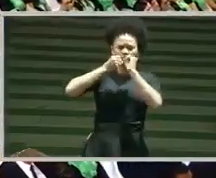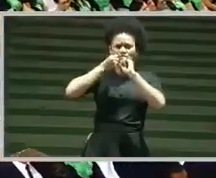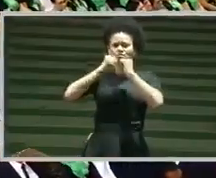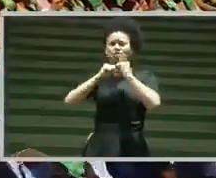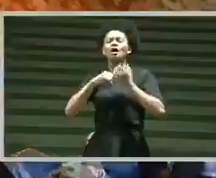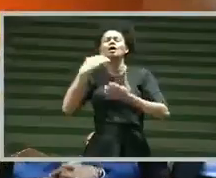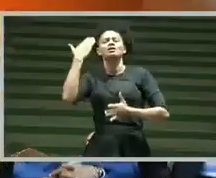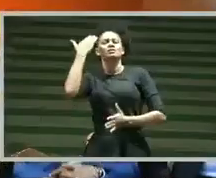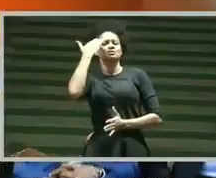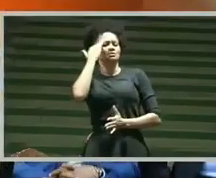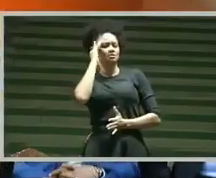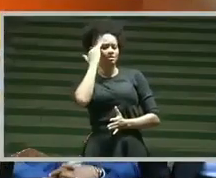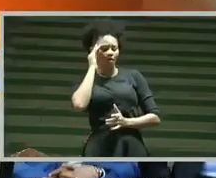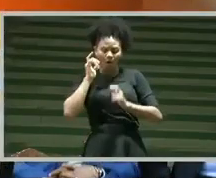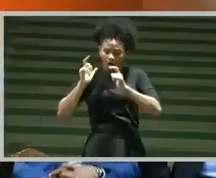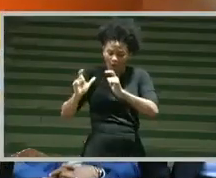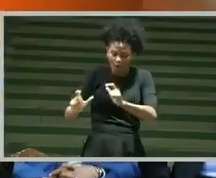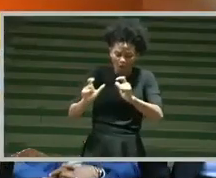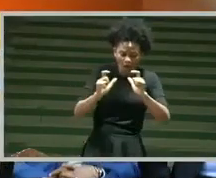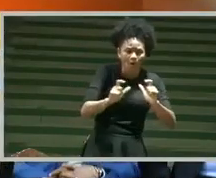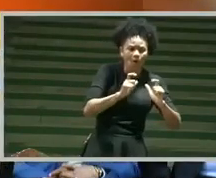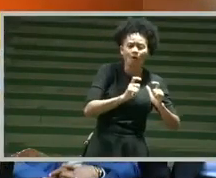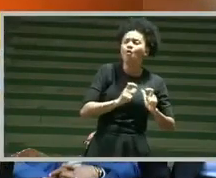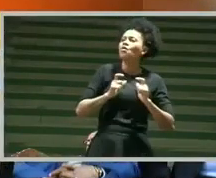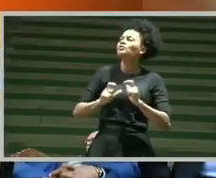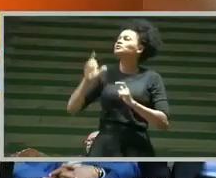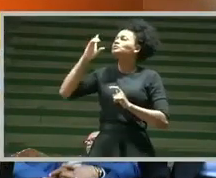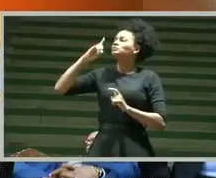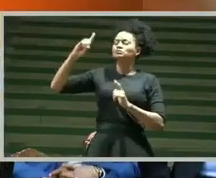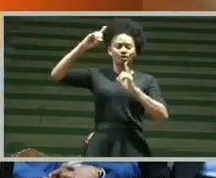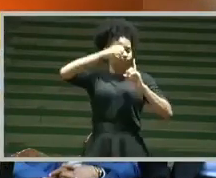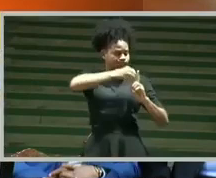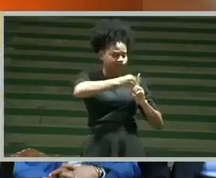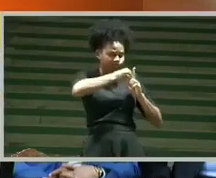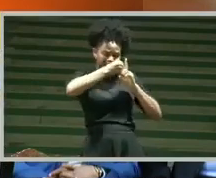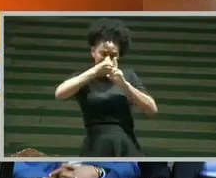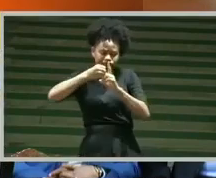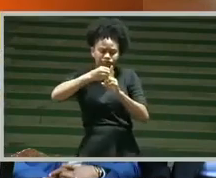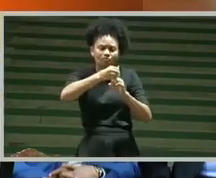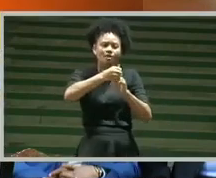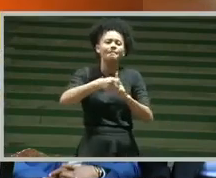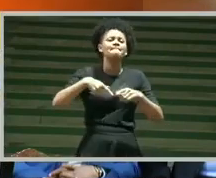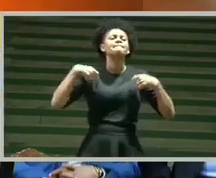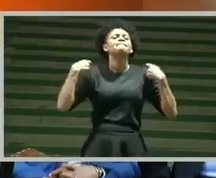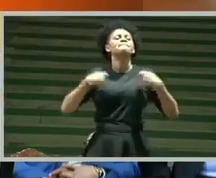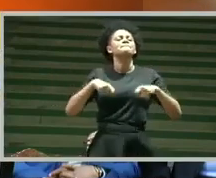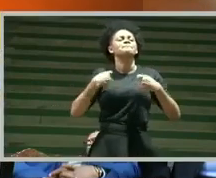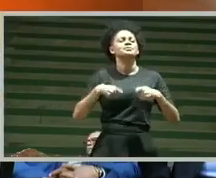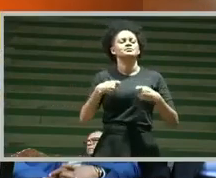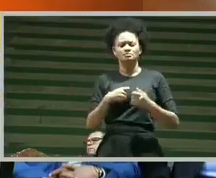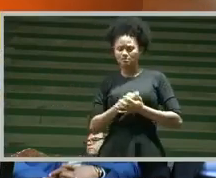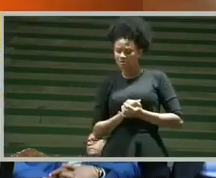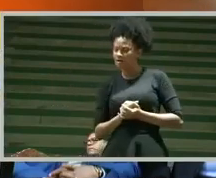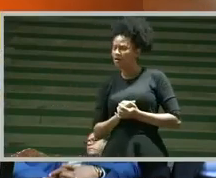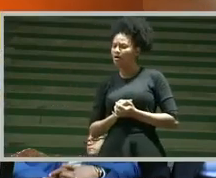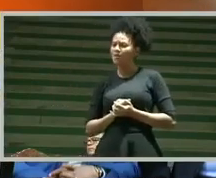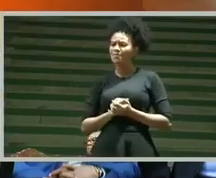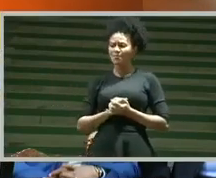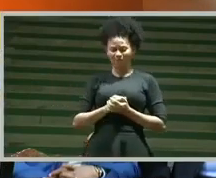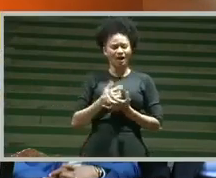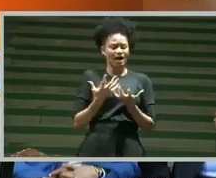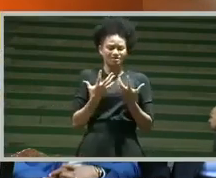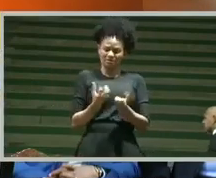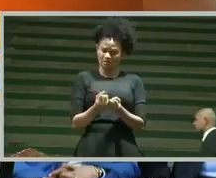e entender onde Deus quer nos levar, precisamos considerar também, quem me ouve